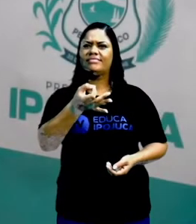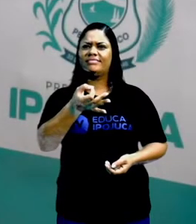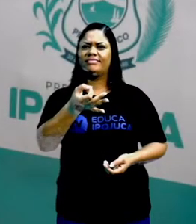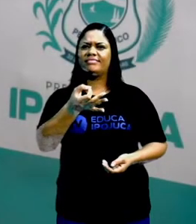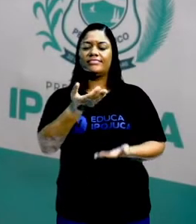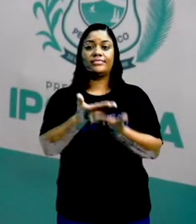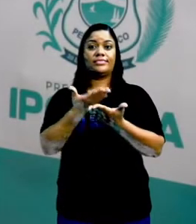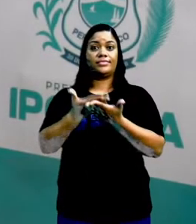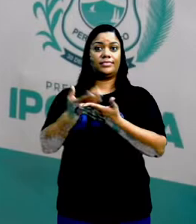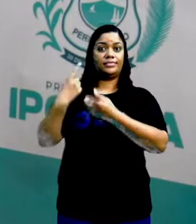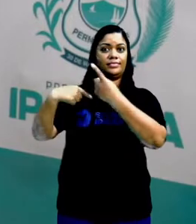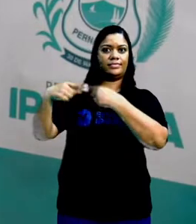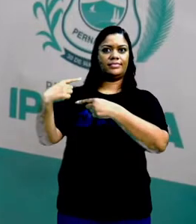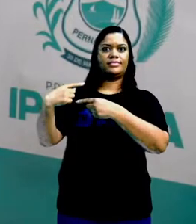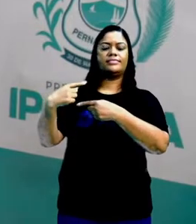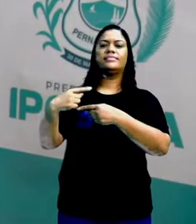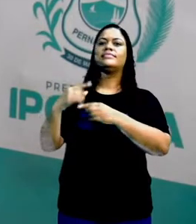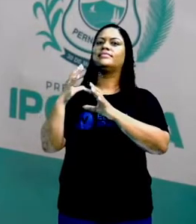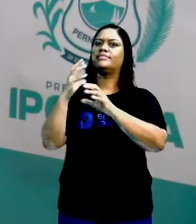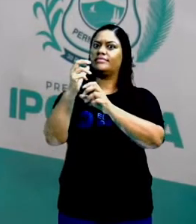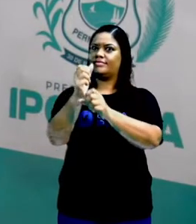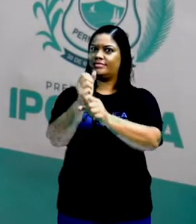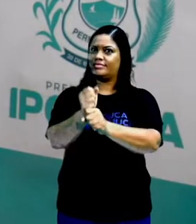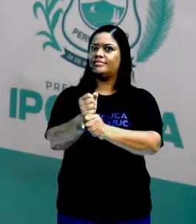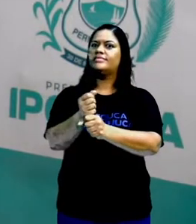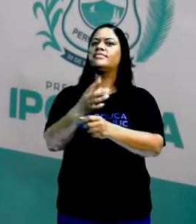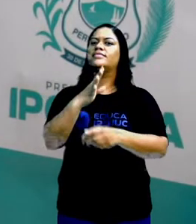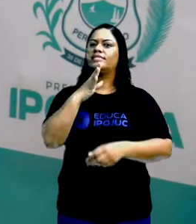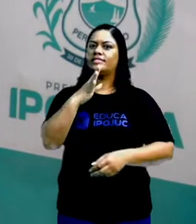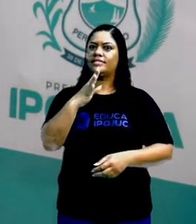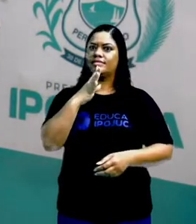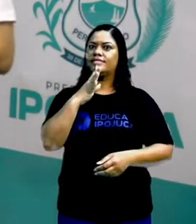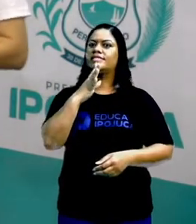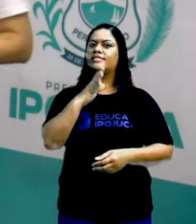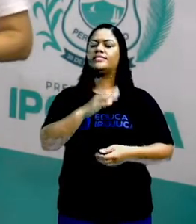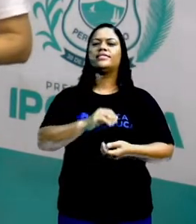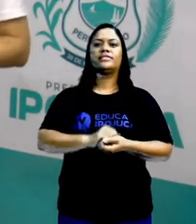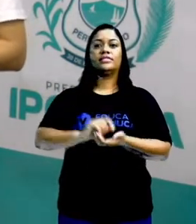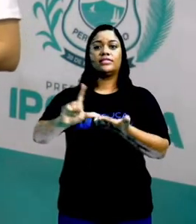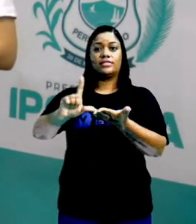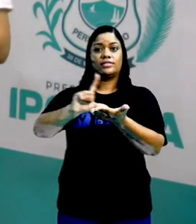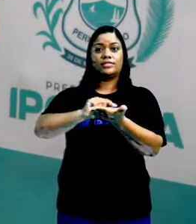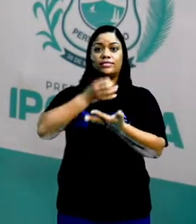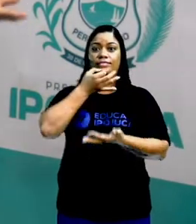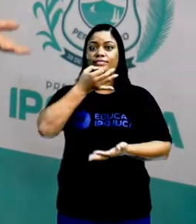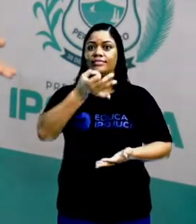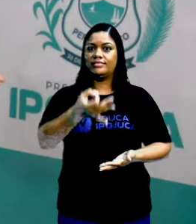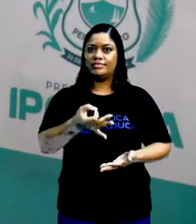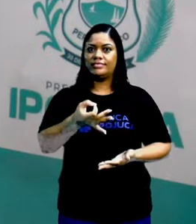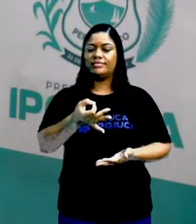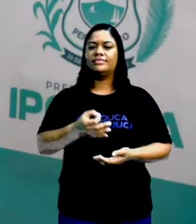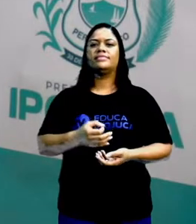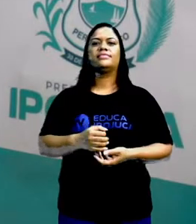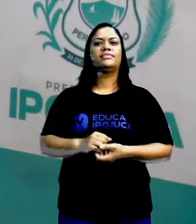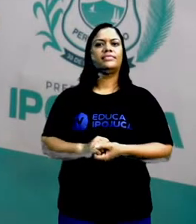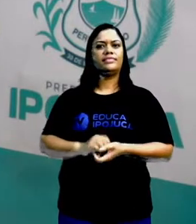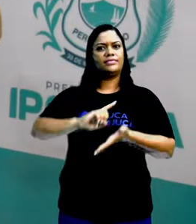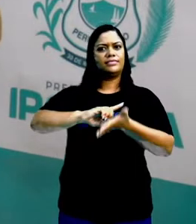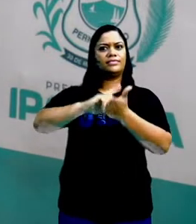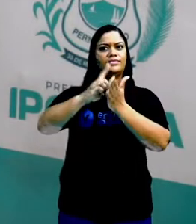aula passada, vamos relembrar que nós conhecemos um pouquinho sobre o artigo de opinião, que por natureza